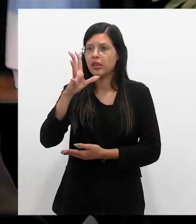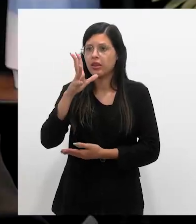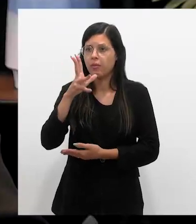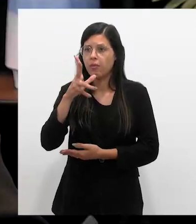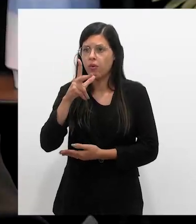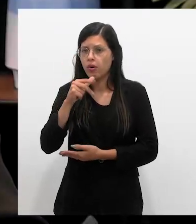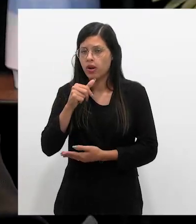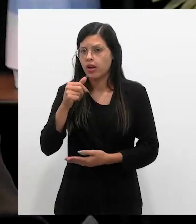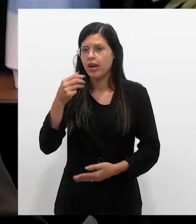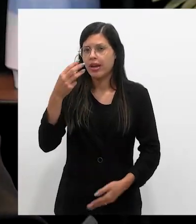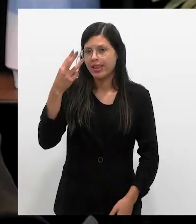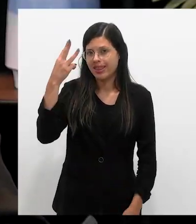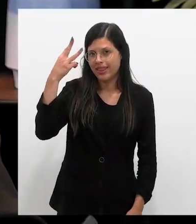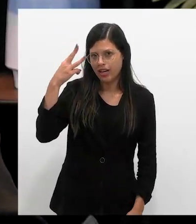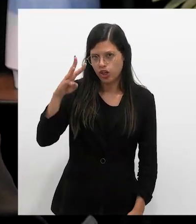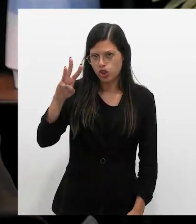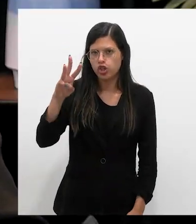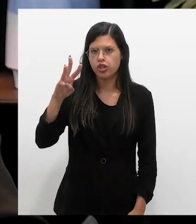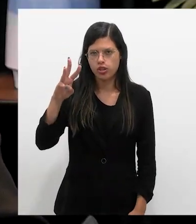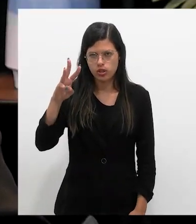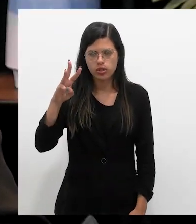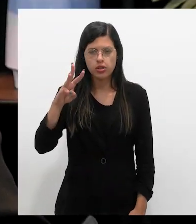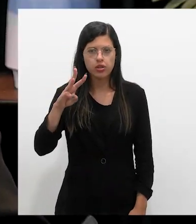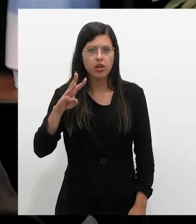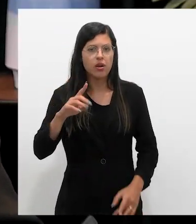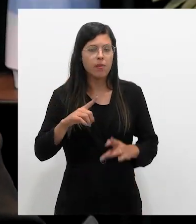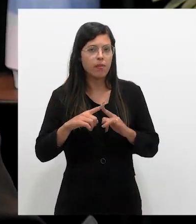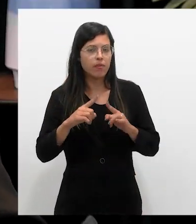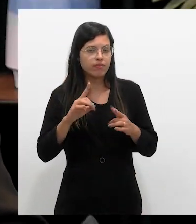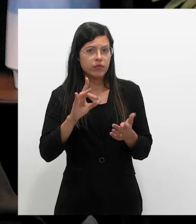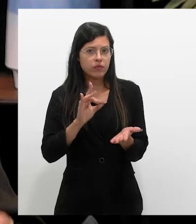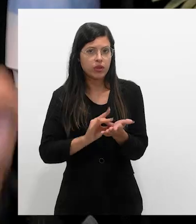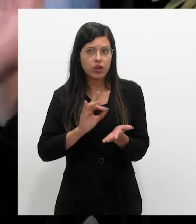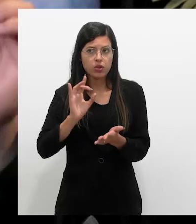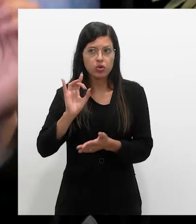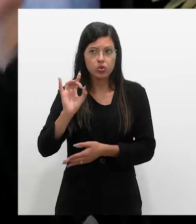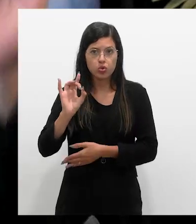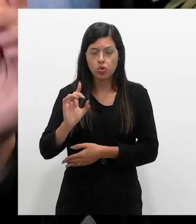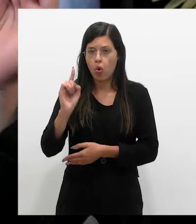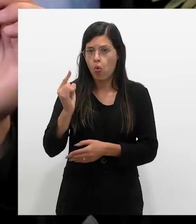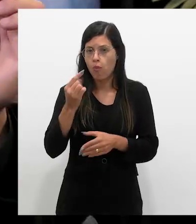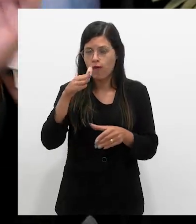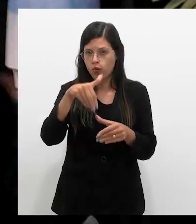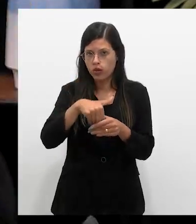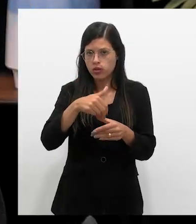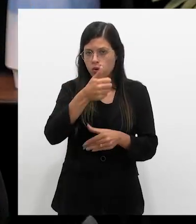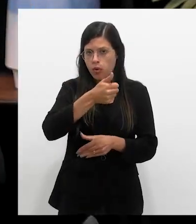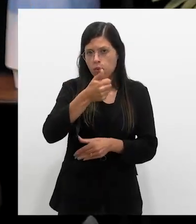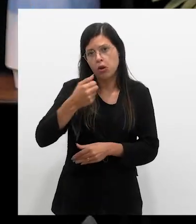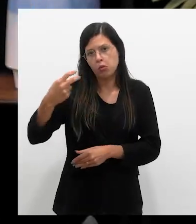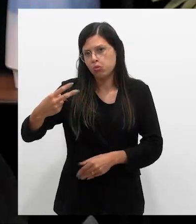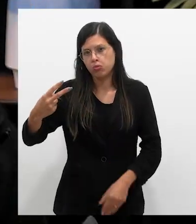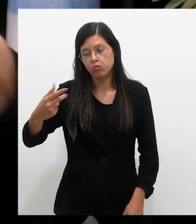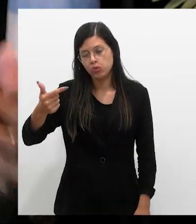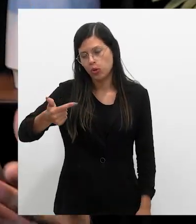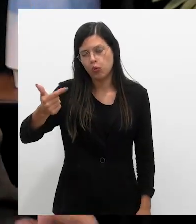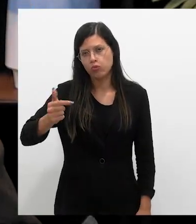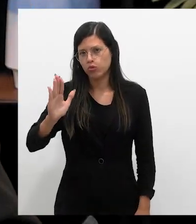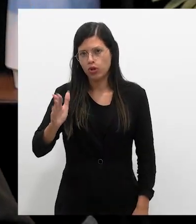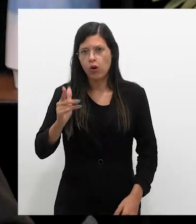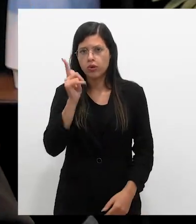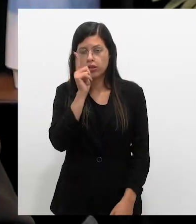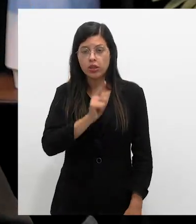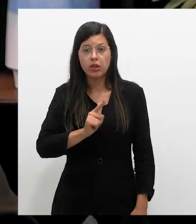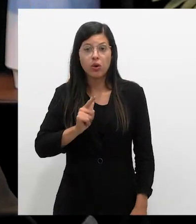que levaria cerca de 3 dias, né? Mas foi, na verdade, uma votação só no primeiro dia e no segundo dia já veio. Nos